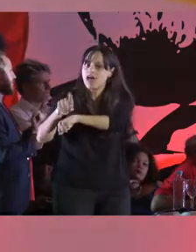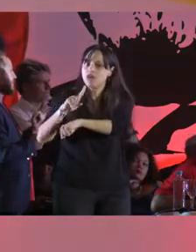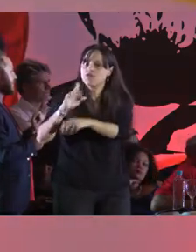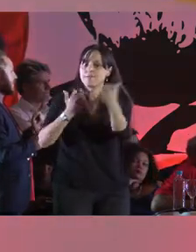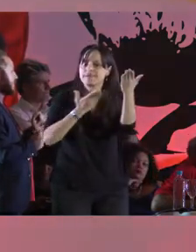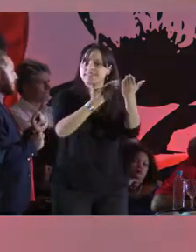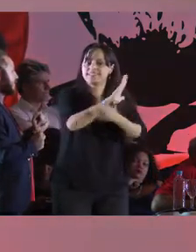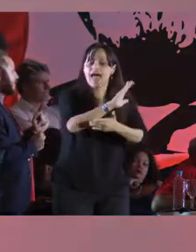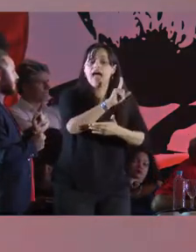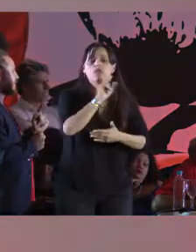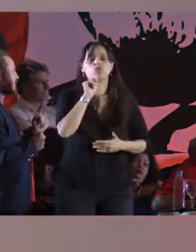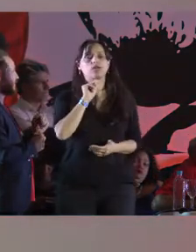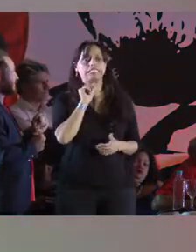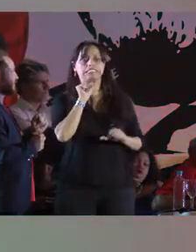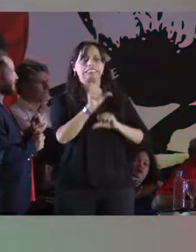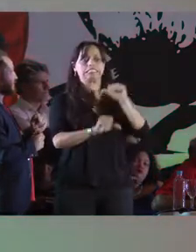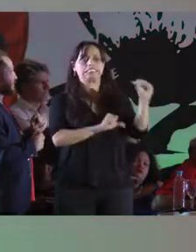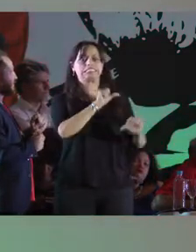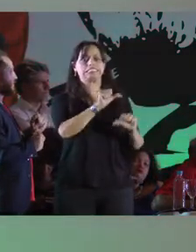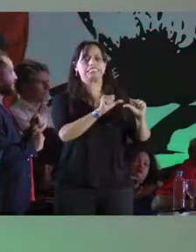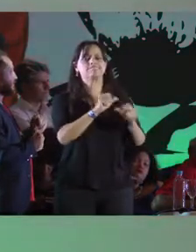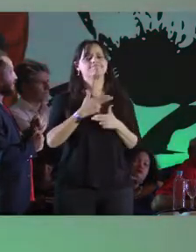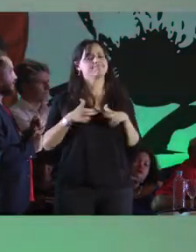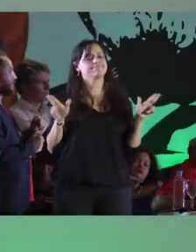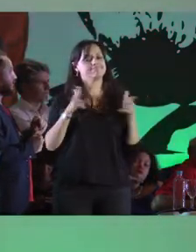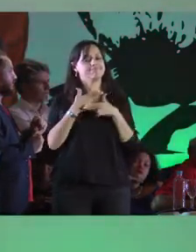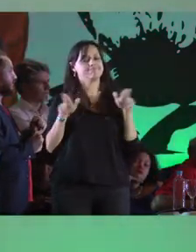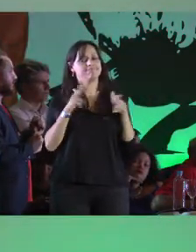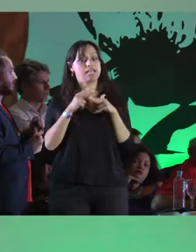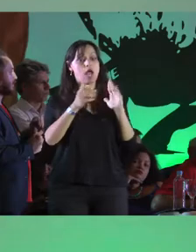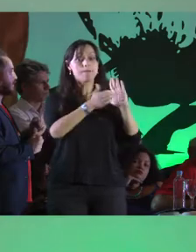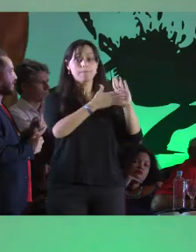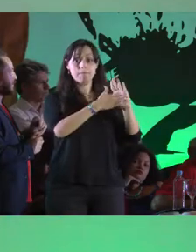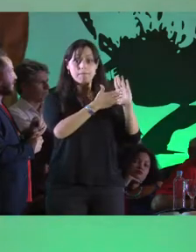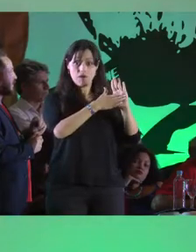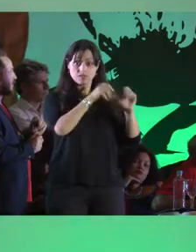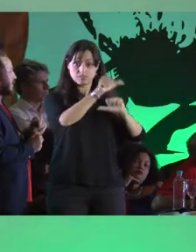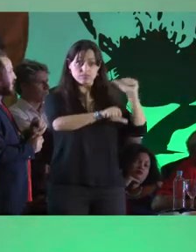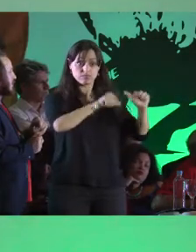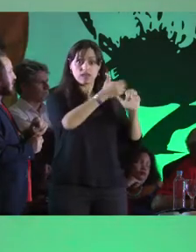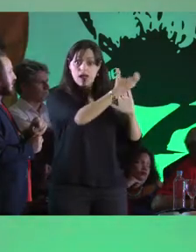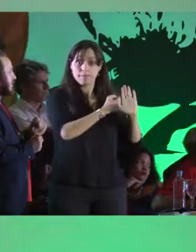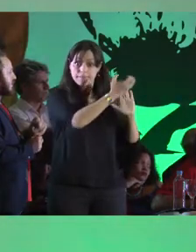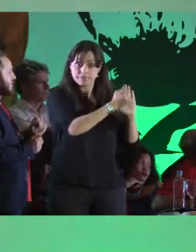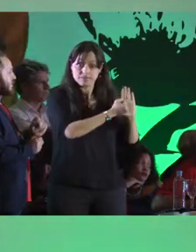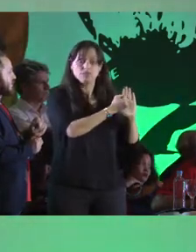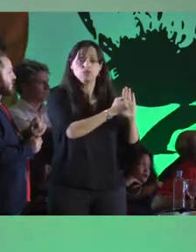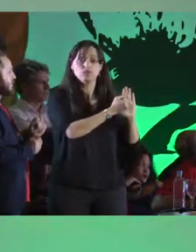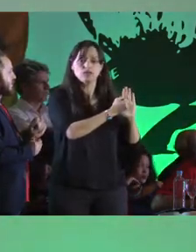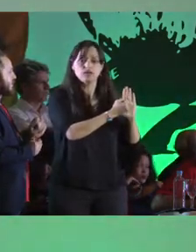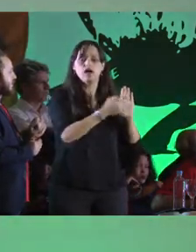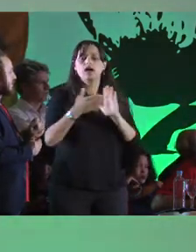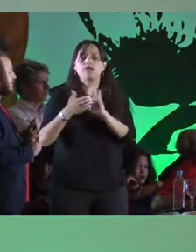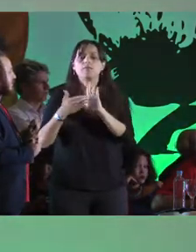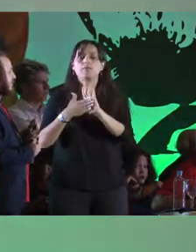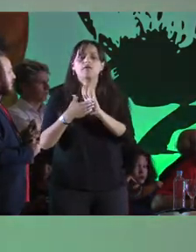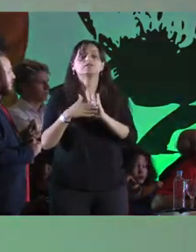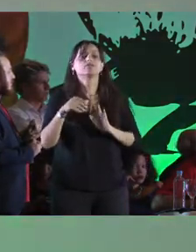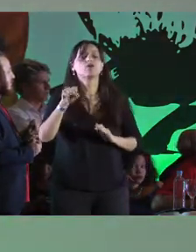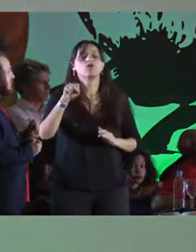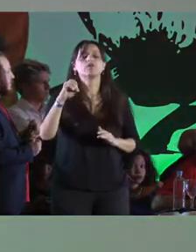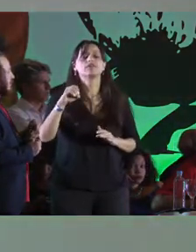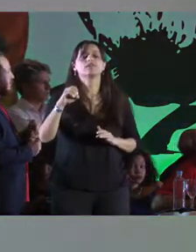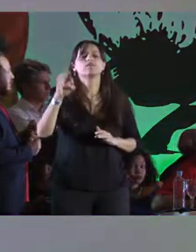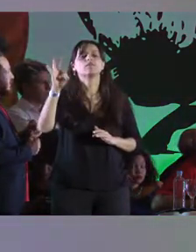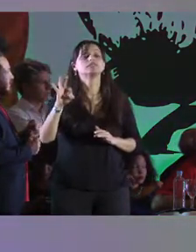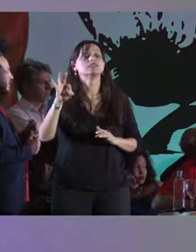Congresso. Então ele trocou uma proposta de 80% de reprovação, Wagner, por uma proposta de 80%